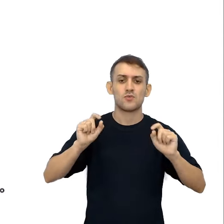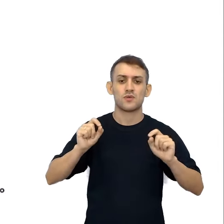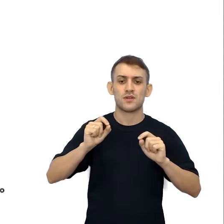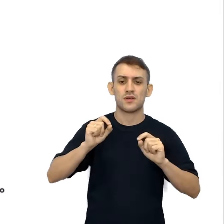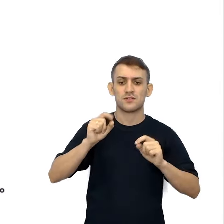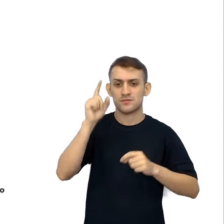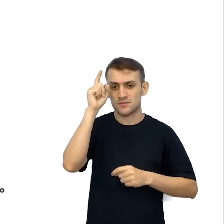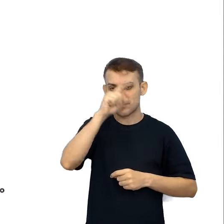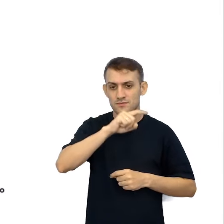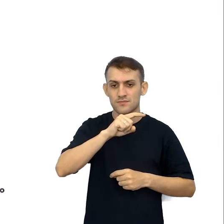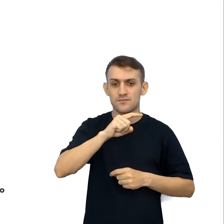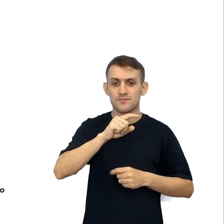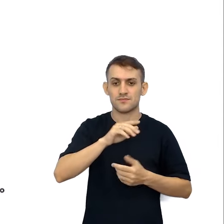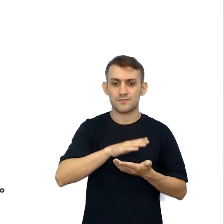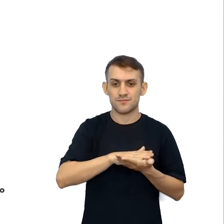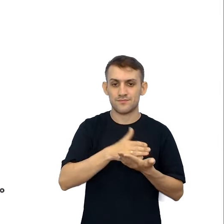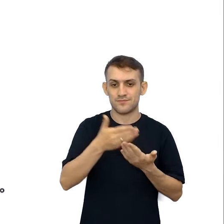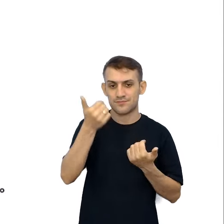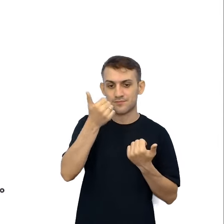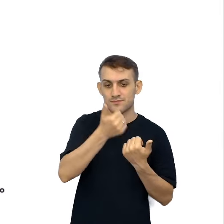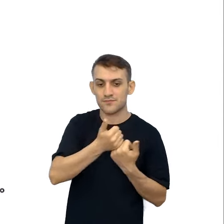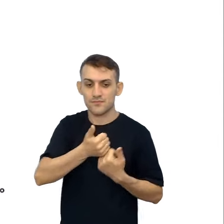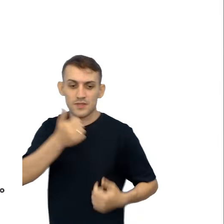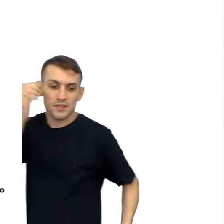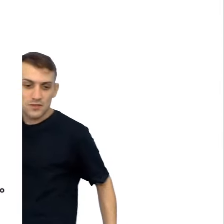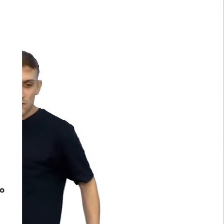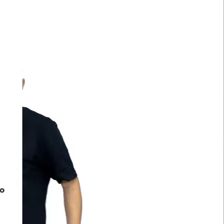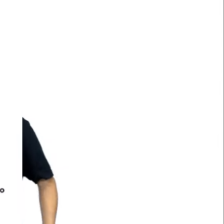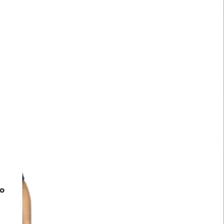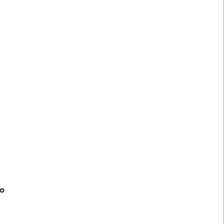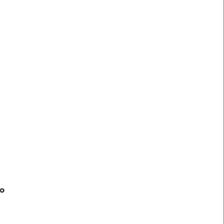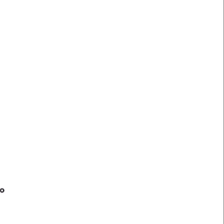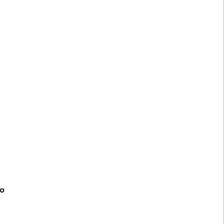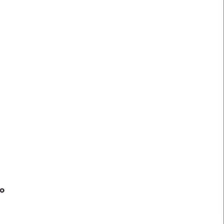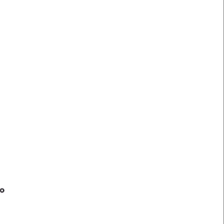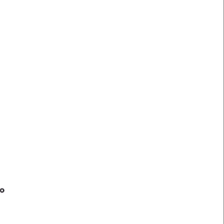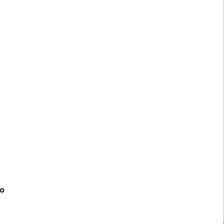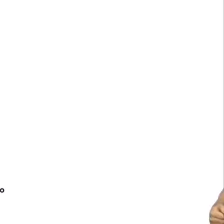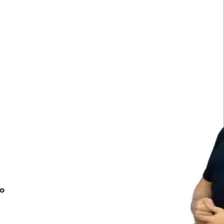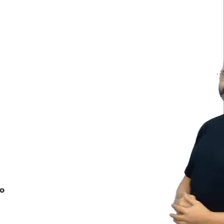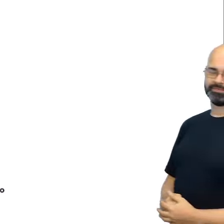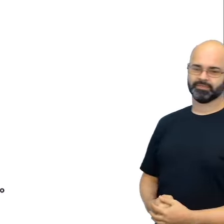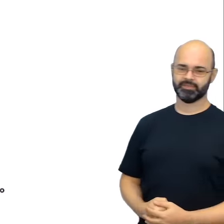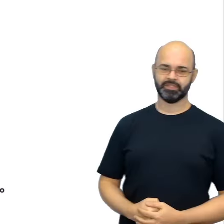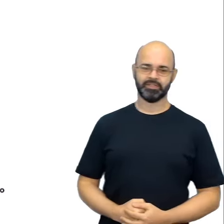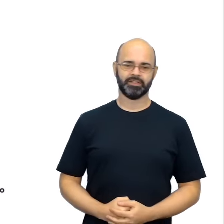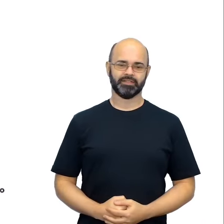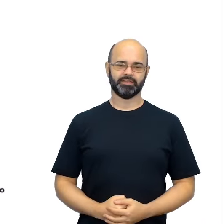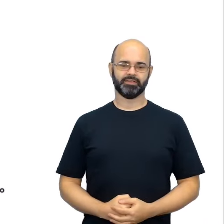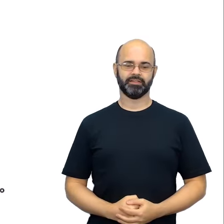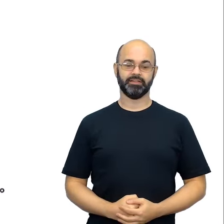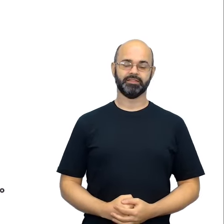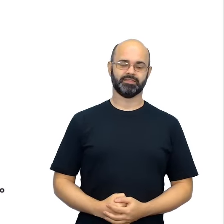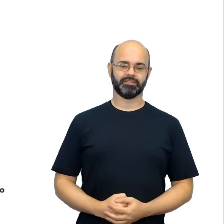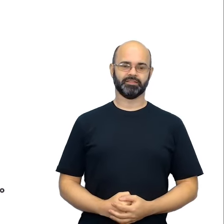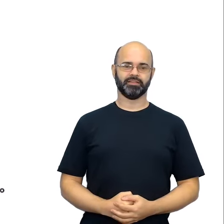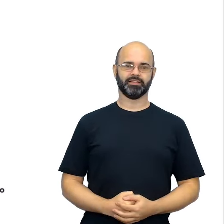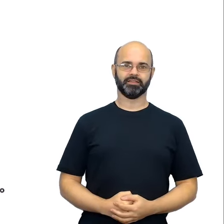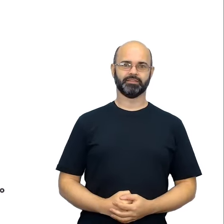complexidade da educação, pensando que o conhecimento é algo complexo e está